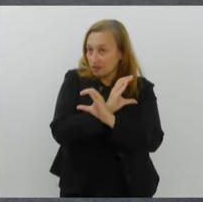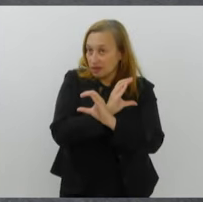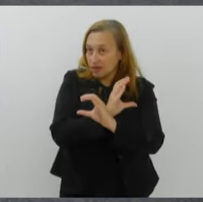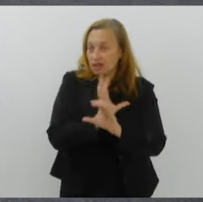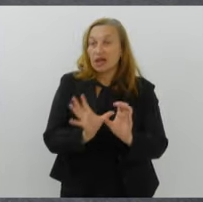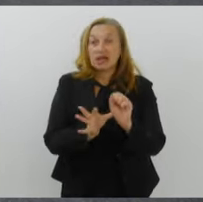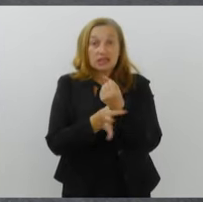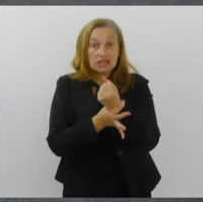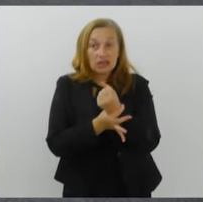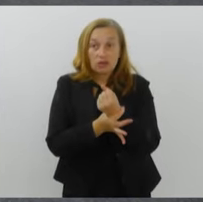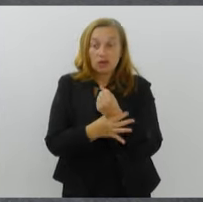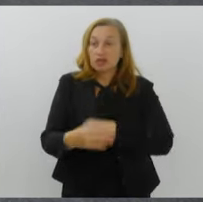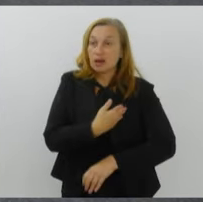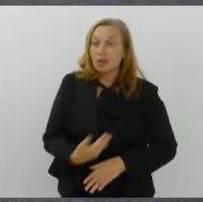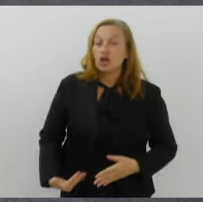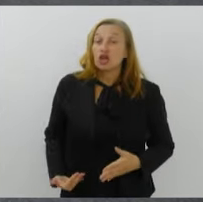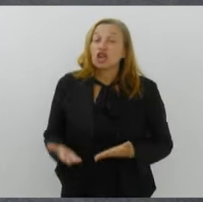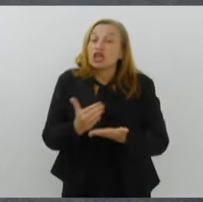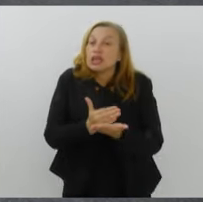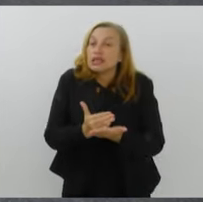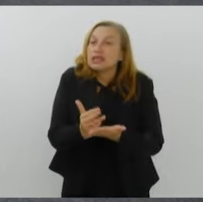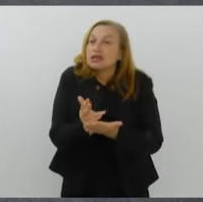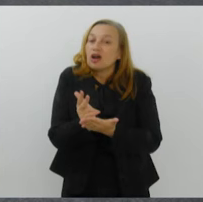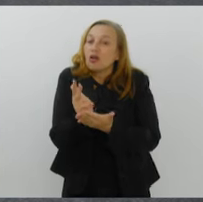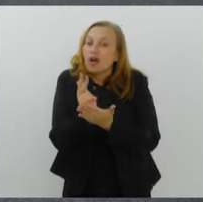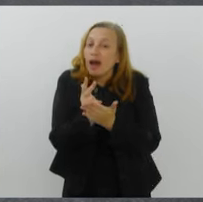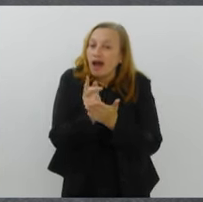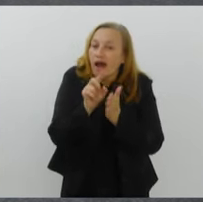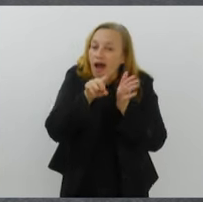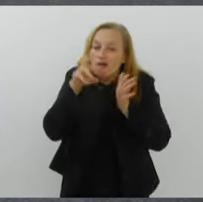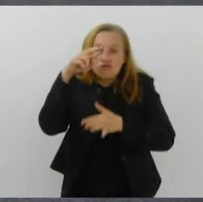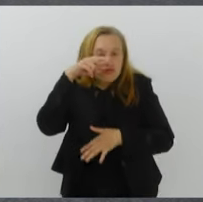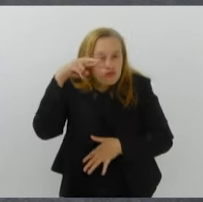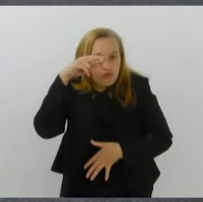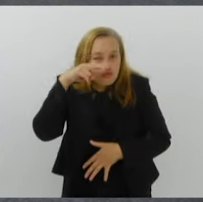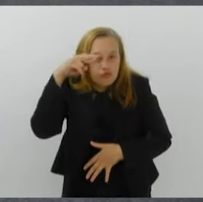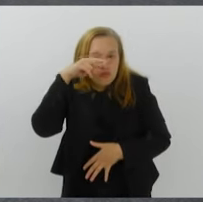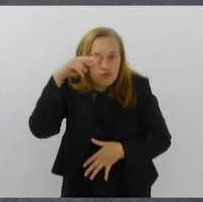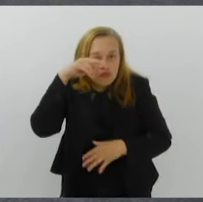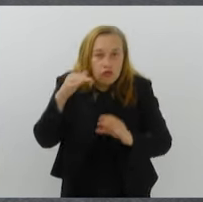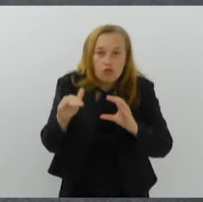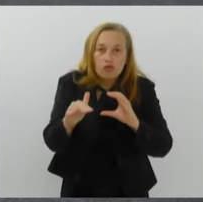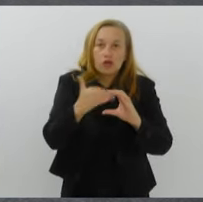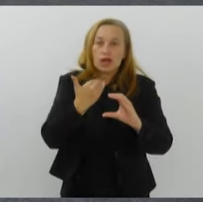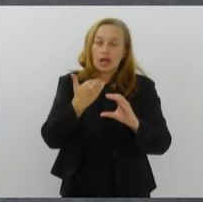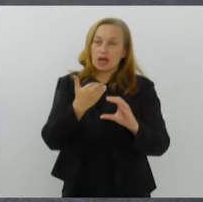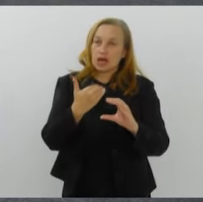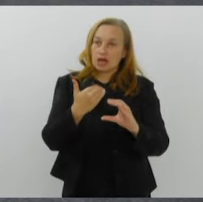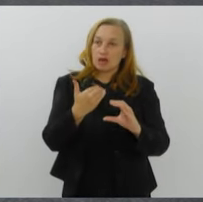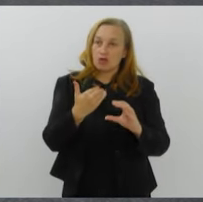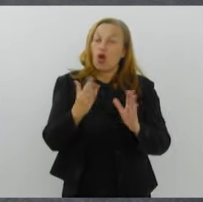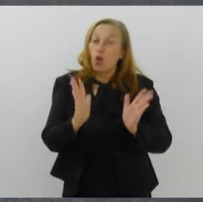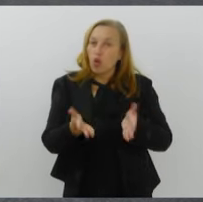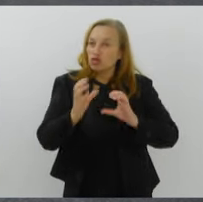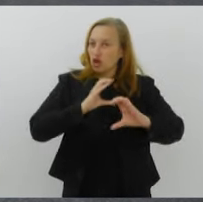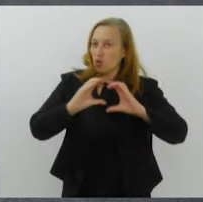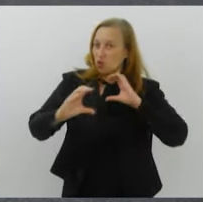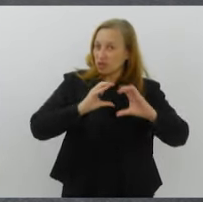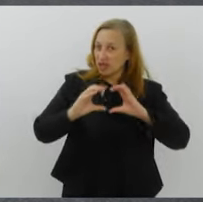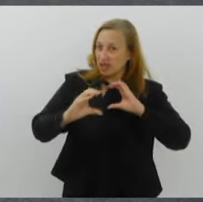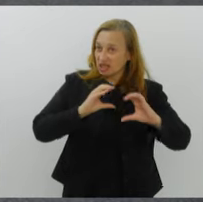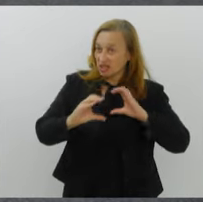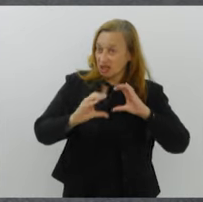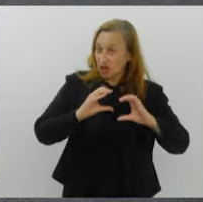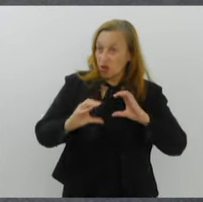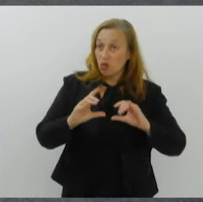segurança pública, que comece a mapear o e-mail, o endereço de ID enviado desse e-mail. Hoje a comunicação